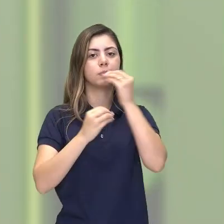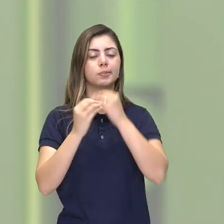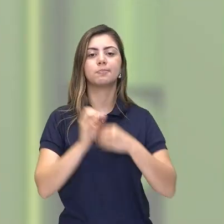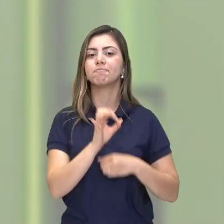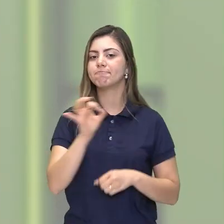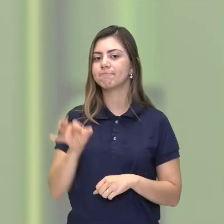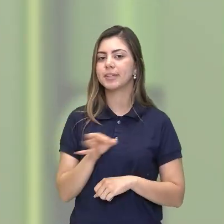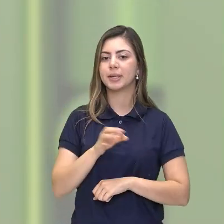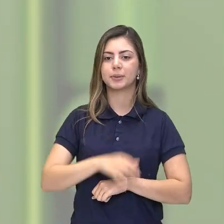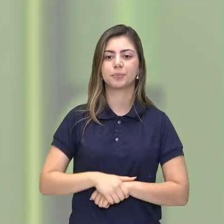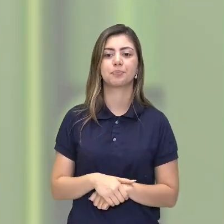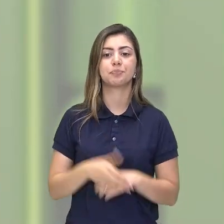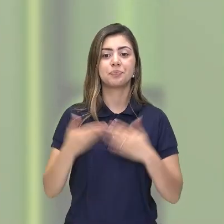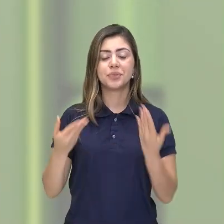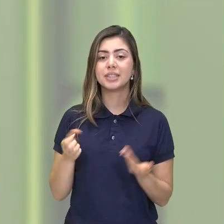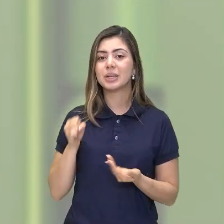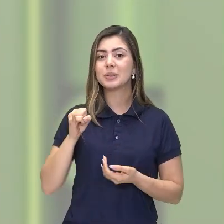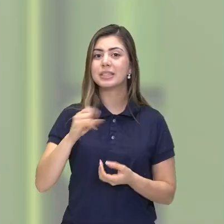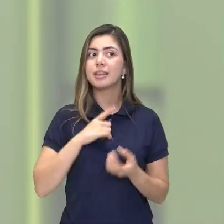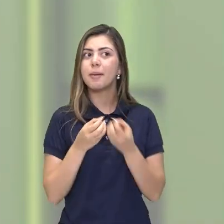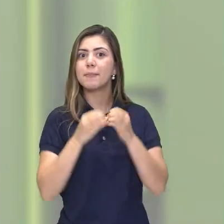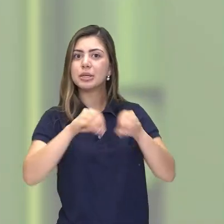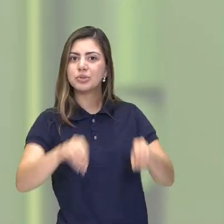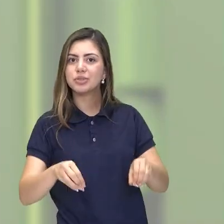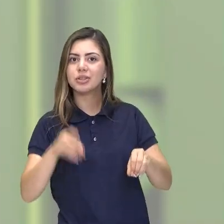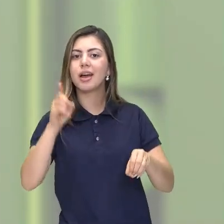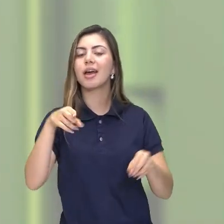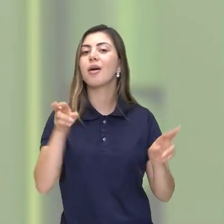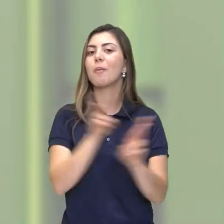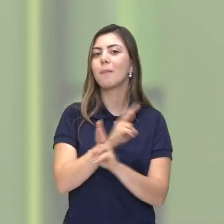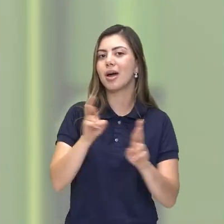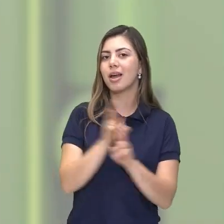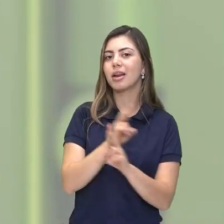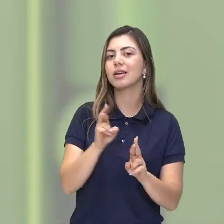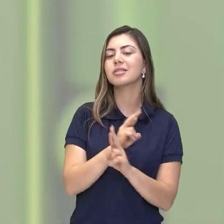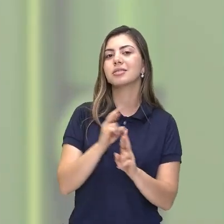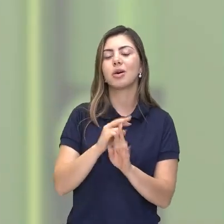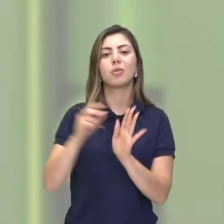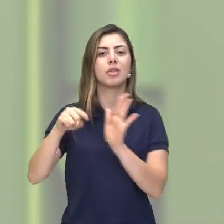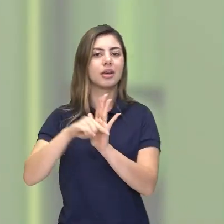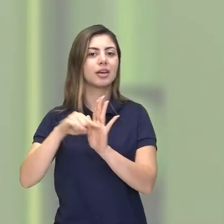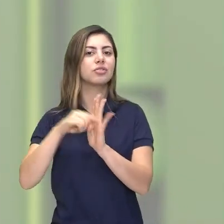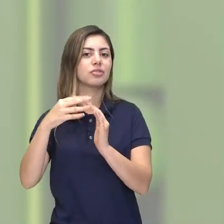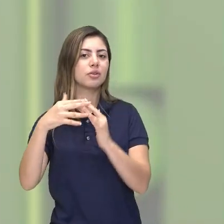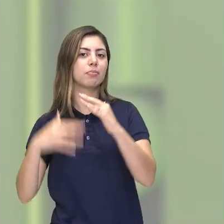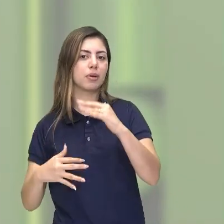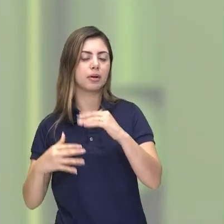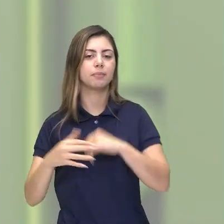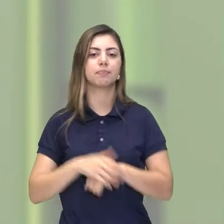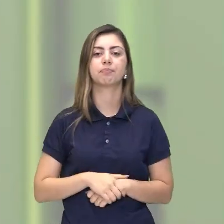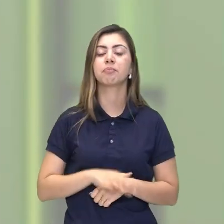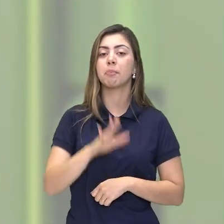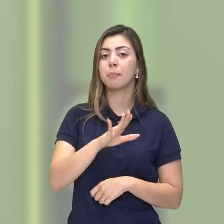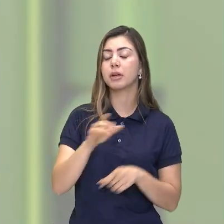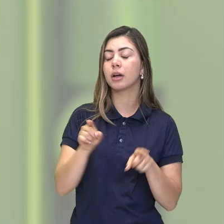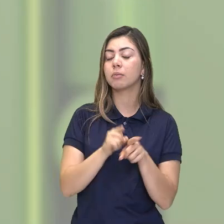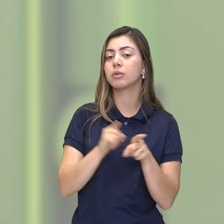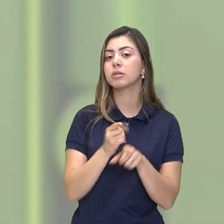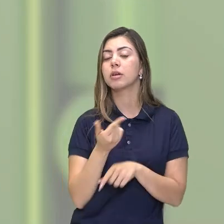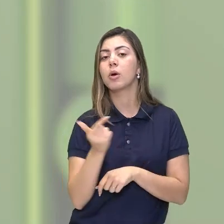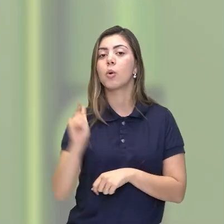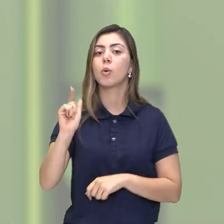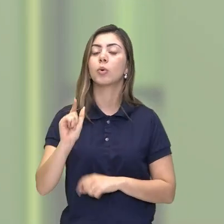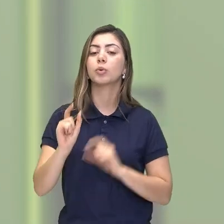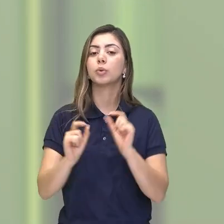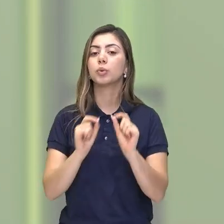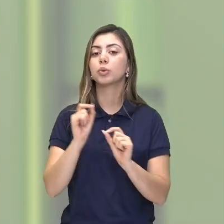Então, se alguém é prejudicado, é uma relação desarmônica. Um outro exemplo de relação desarmônica é